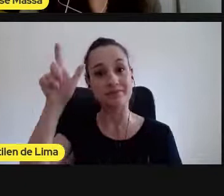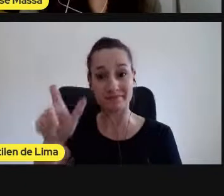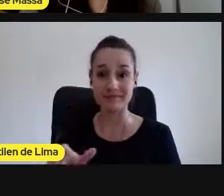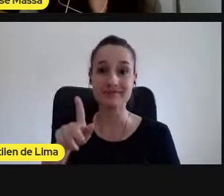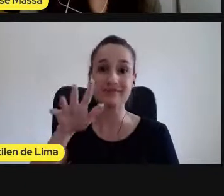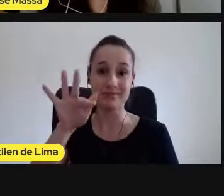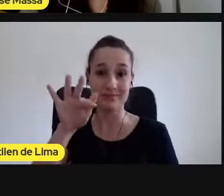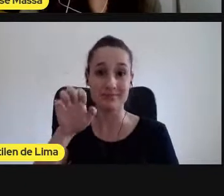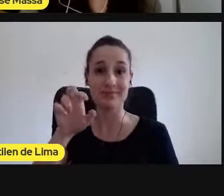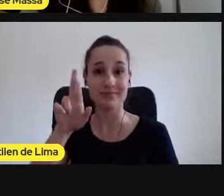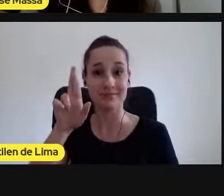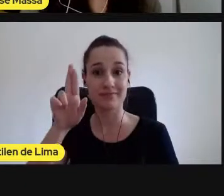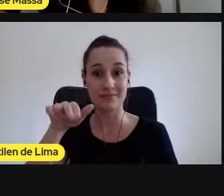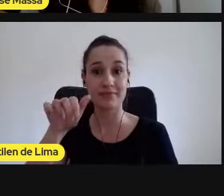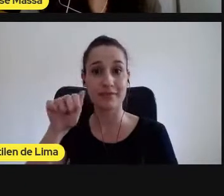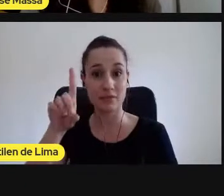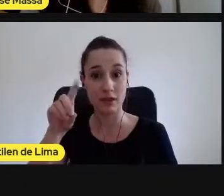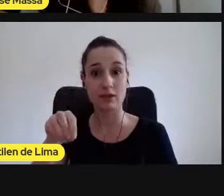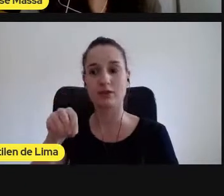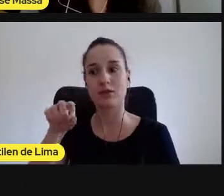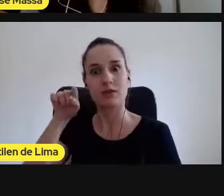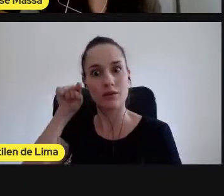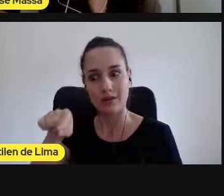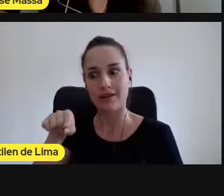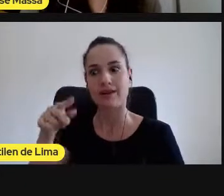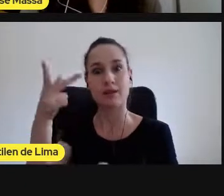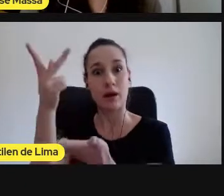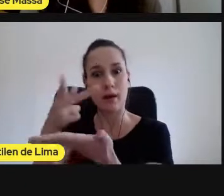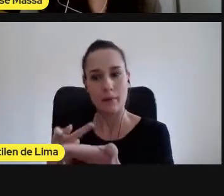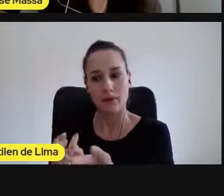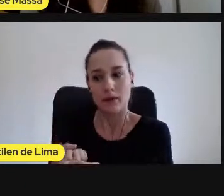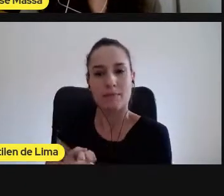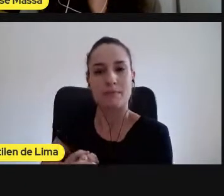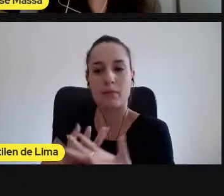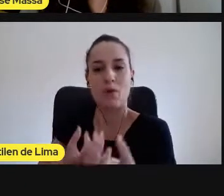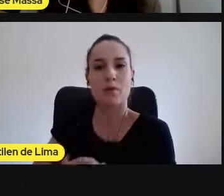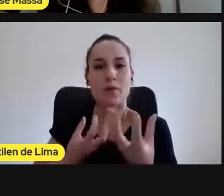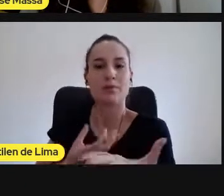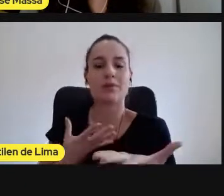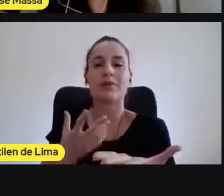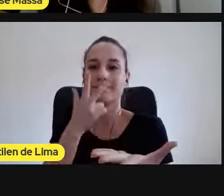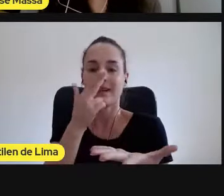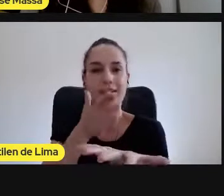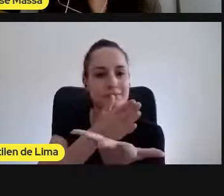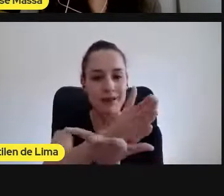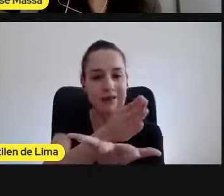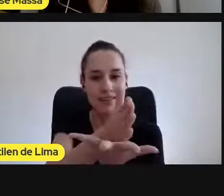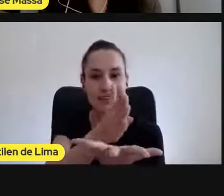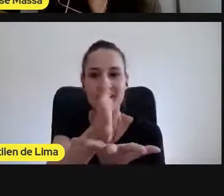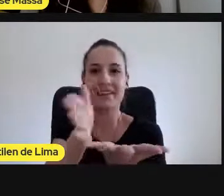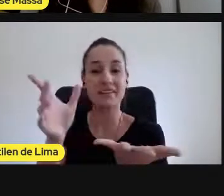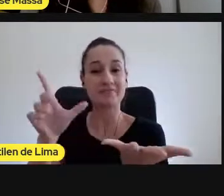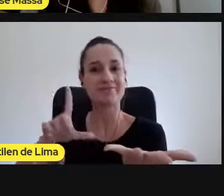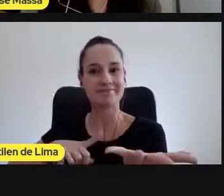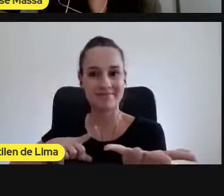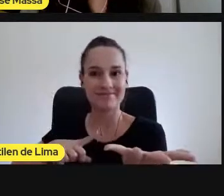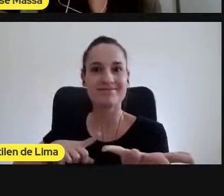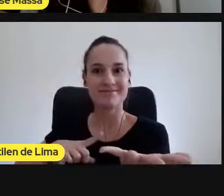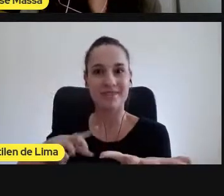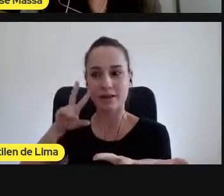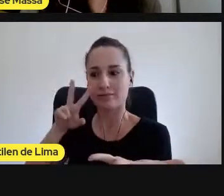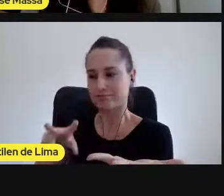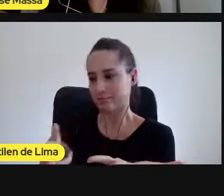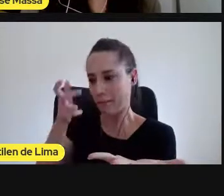ela traz isso, né? Ela traz essa ideia de uma multiplicidade, e uma multiplicidade